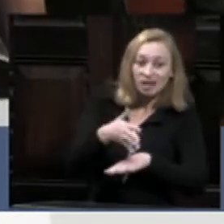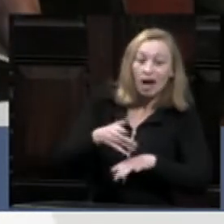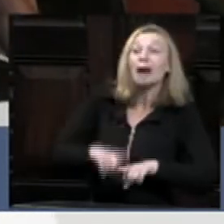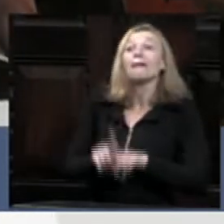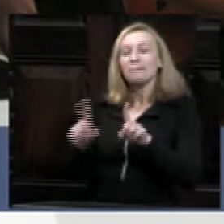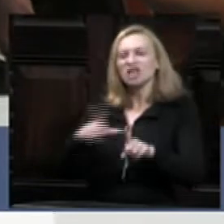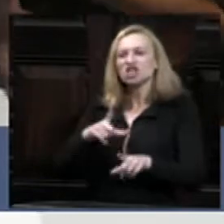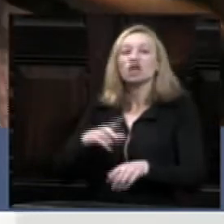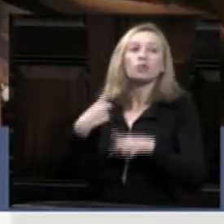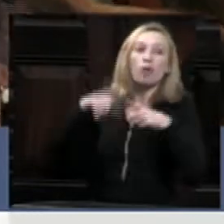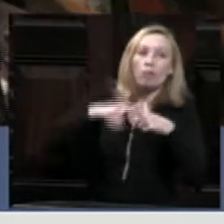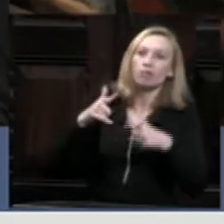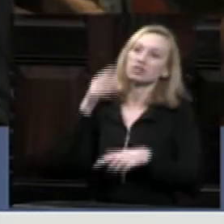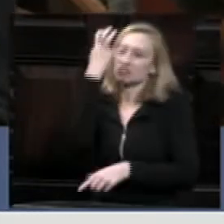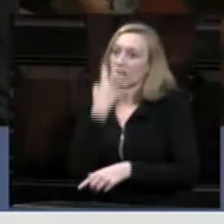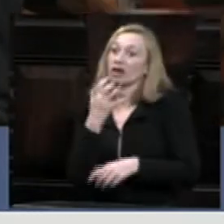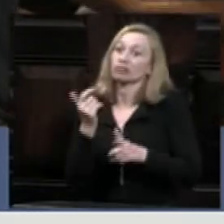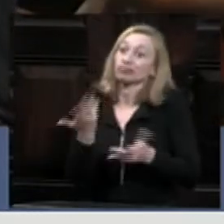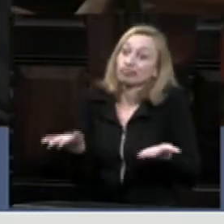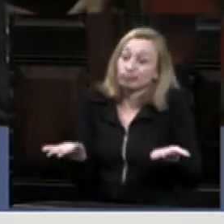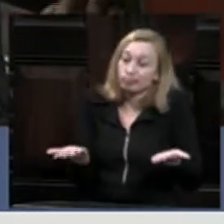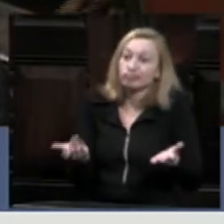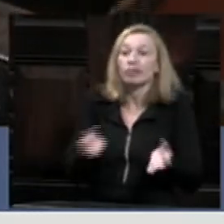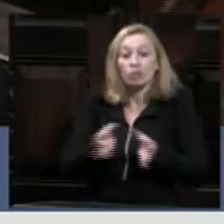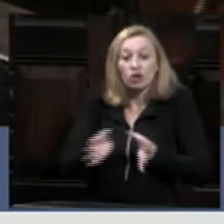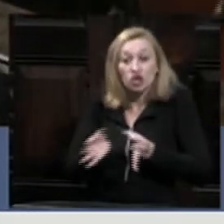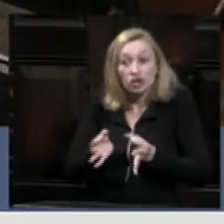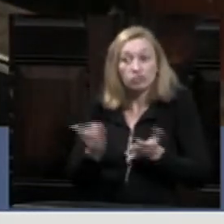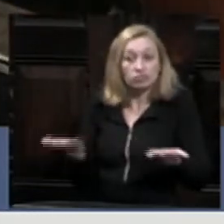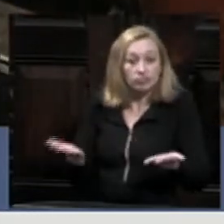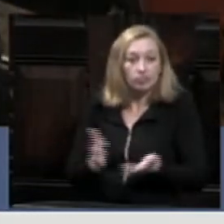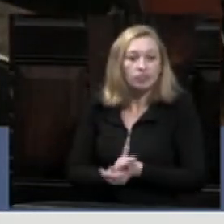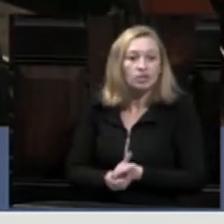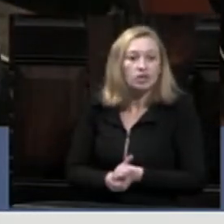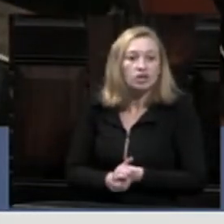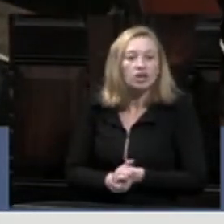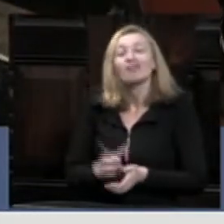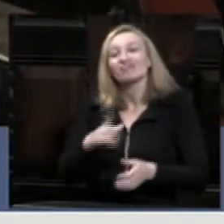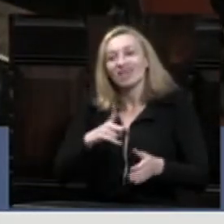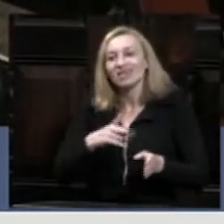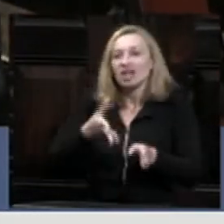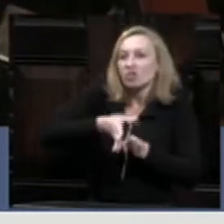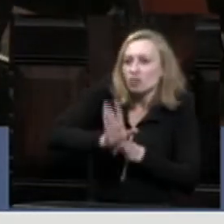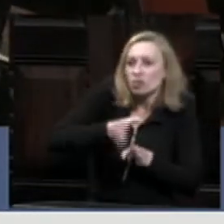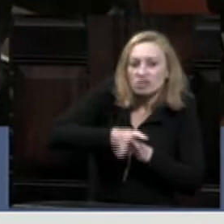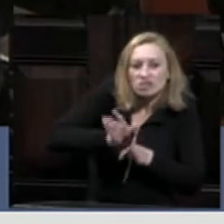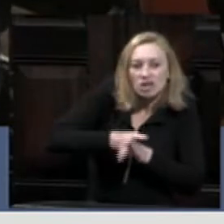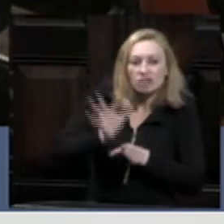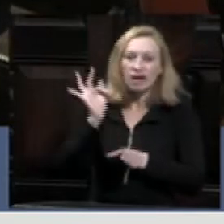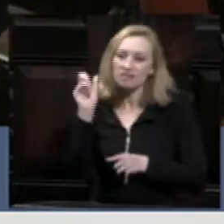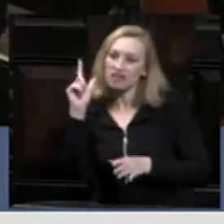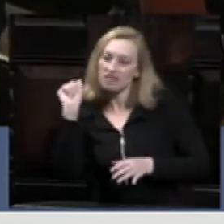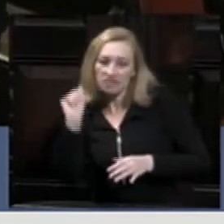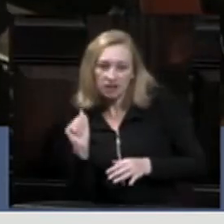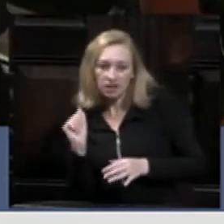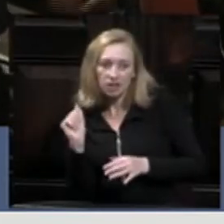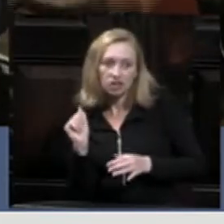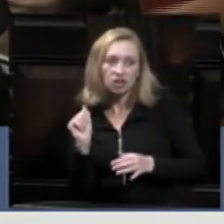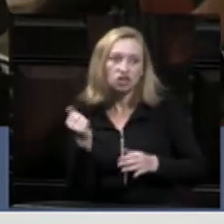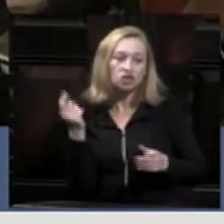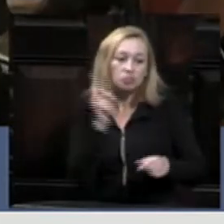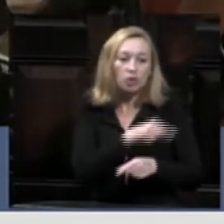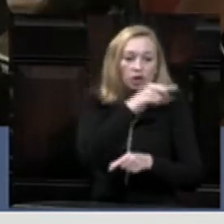problema sério em relação a esse projeto. Existe até a orientação da FIFA que proíbe que as pessoas assistam os